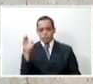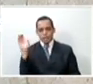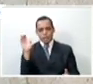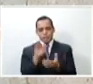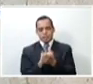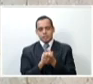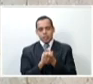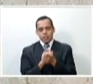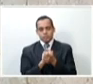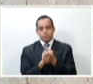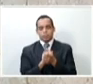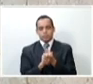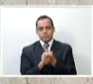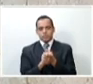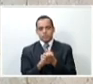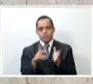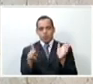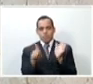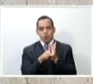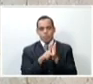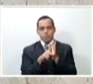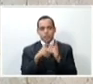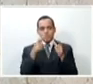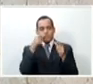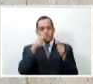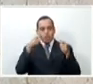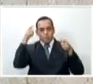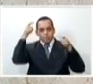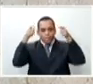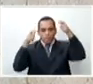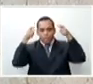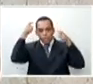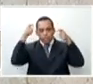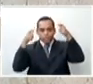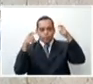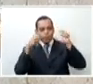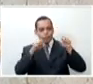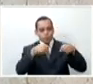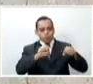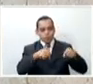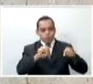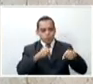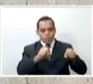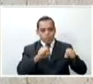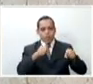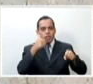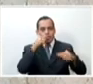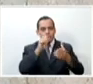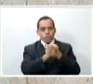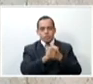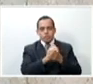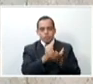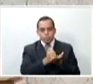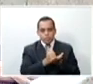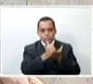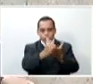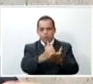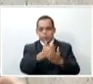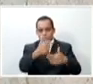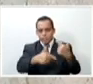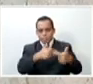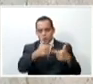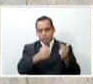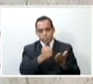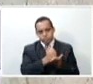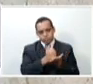uma cabo que servia conosco na rota, cabo Patrícia, ele estava saindo de casa com a moto e a esposa, levando a esposa para trabalhar, era um dia de prontidão, e